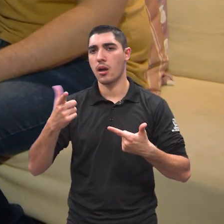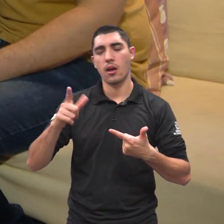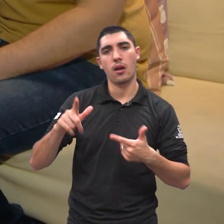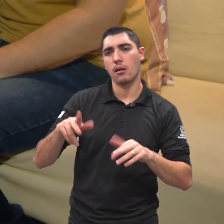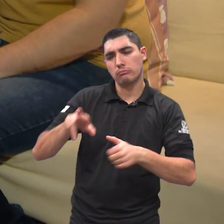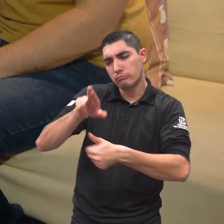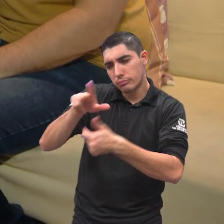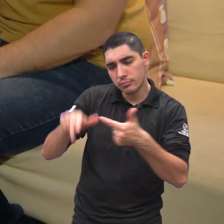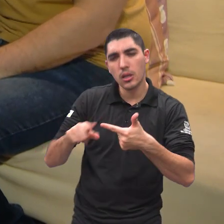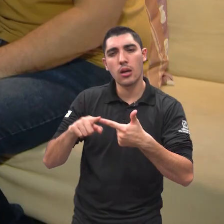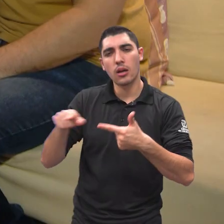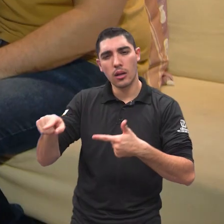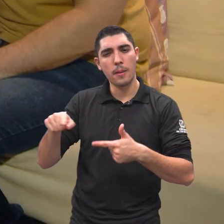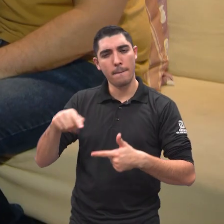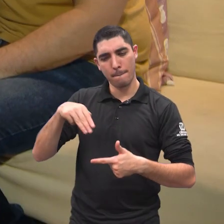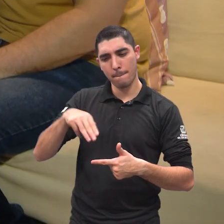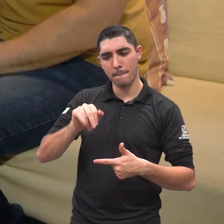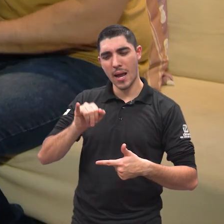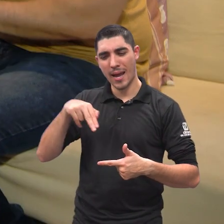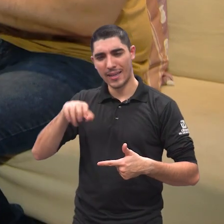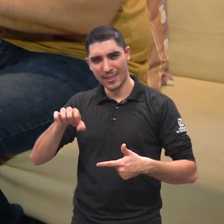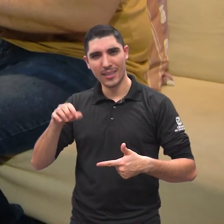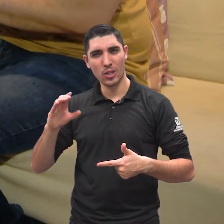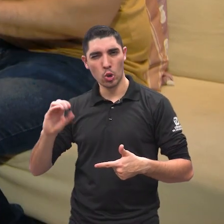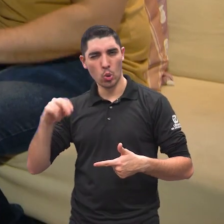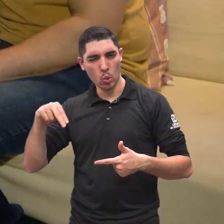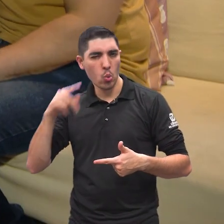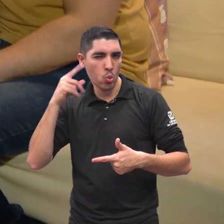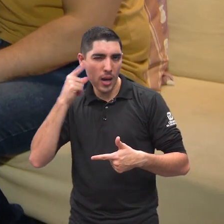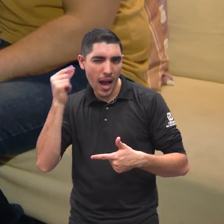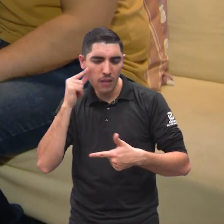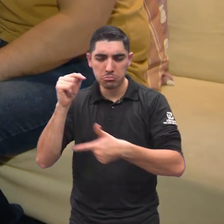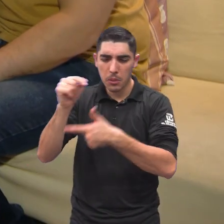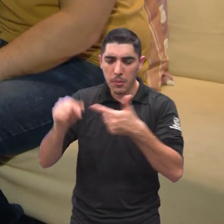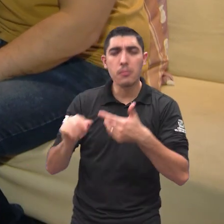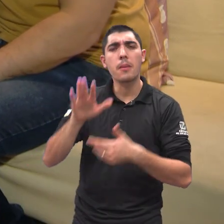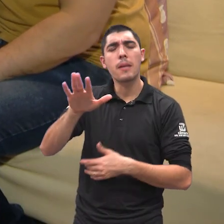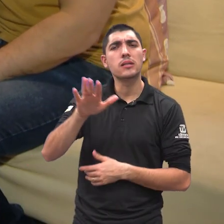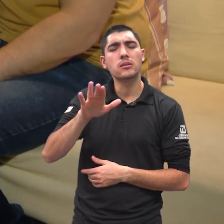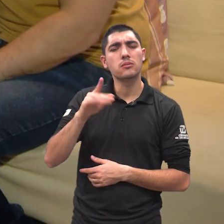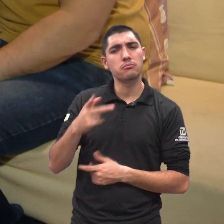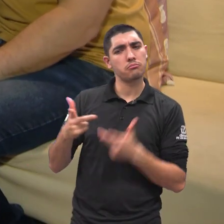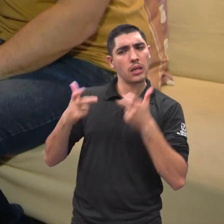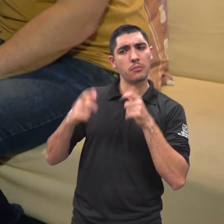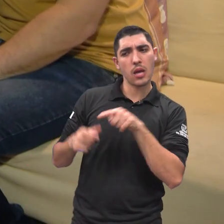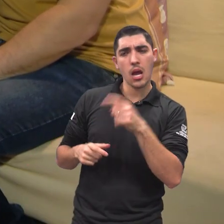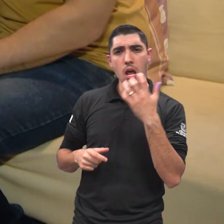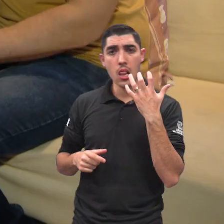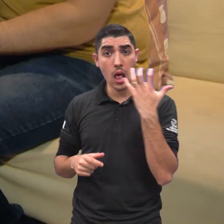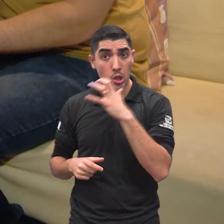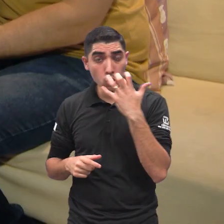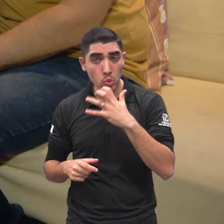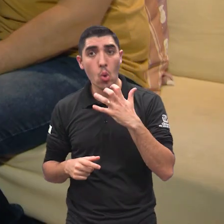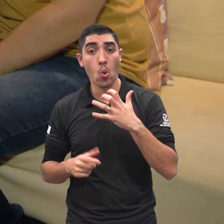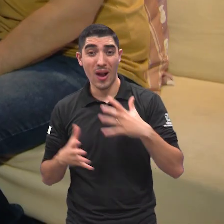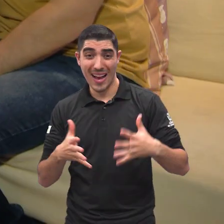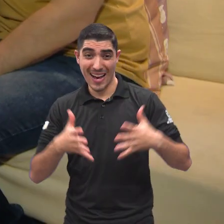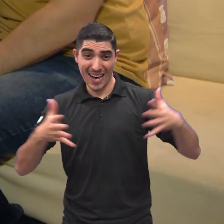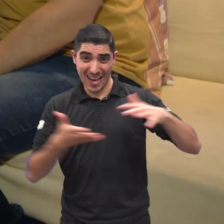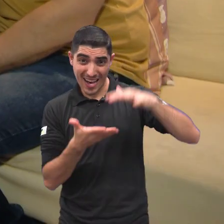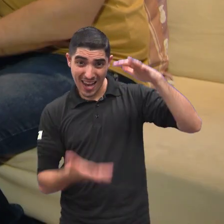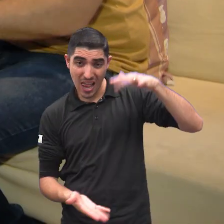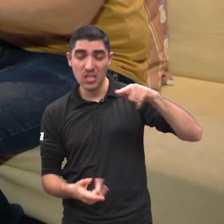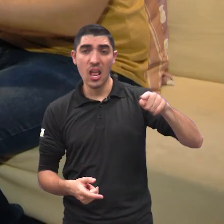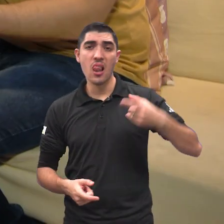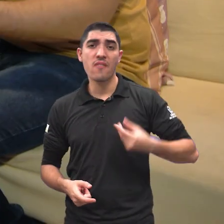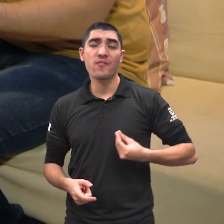a expectativa de vida acaba sendo menor, porque a gente escuta bastante no popular dizendo que os cães grandes acabam talvez vivendo